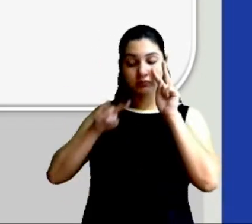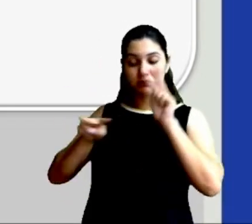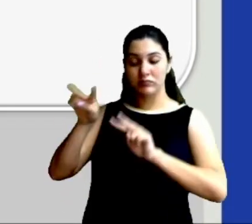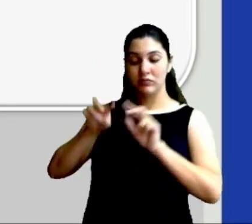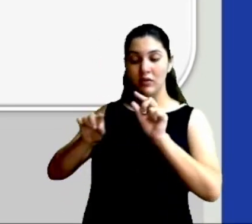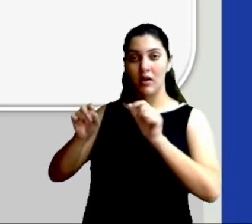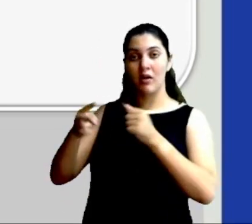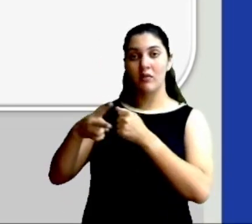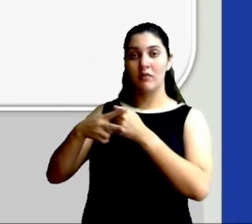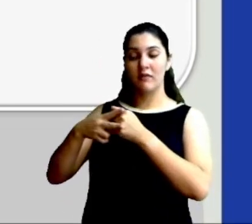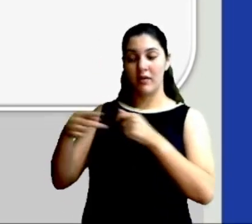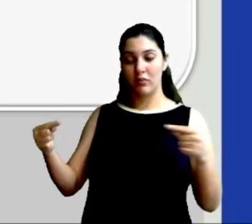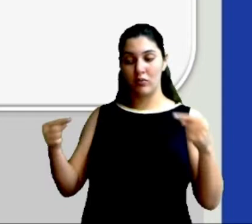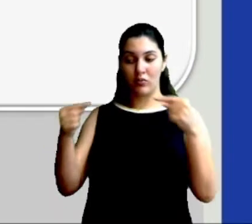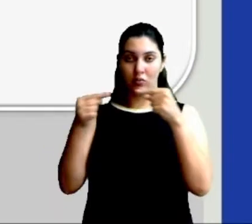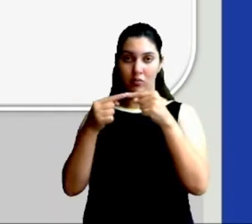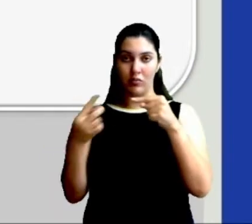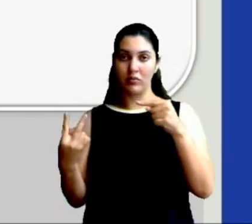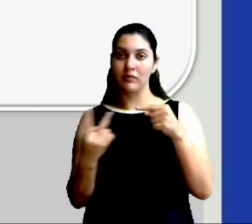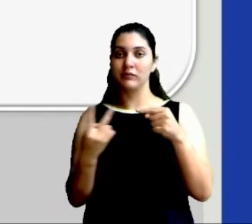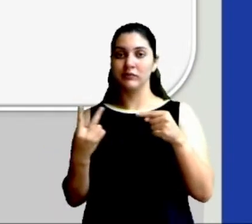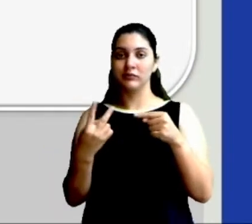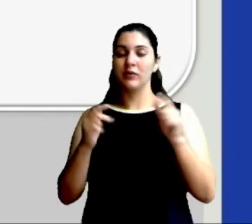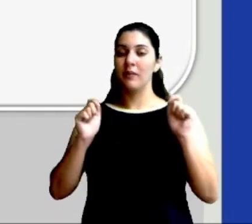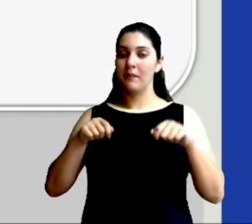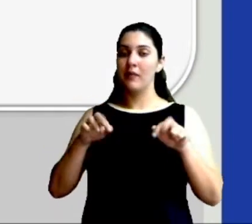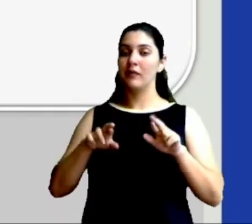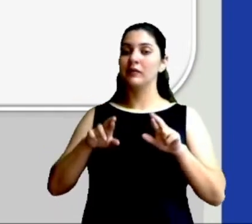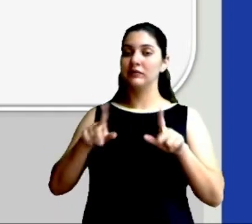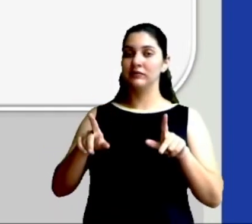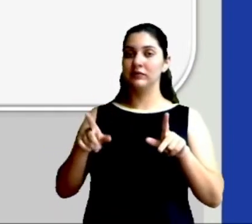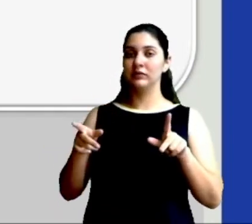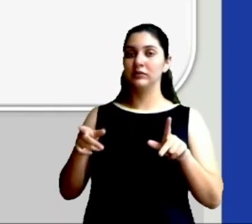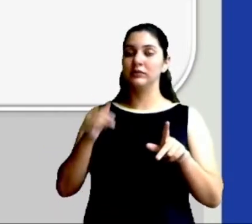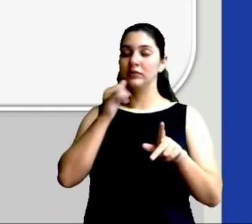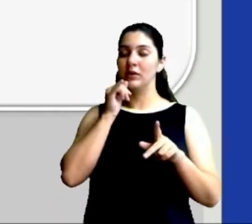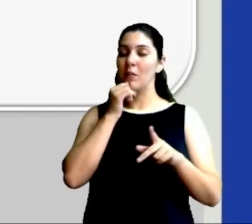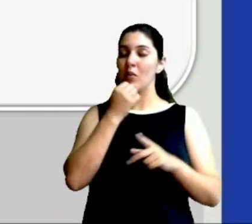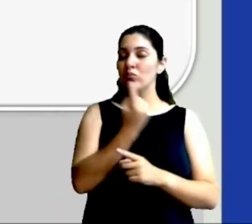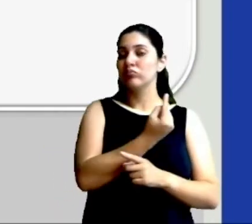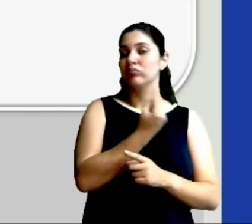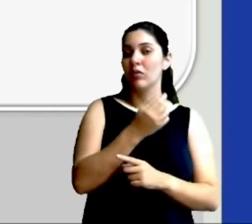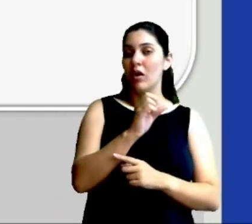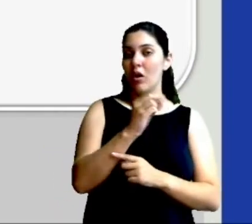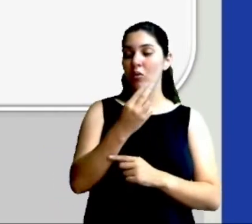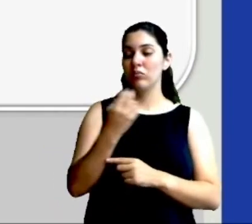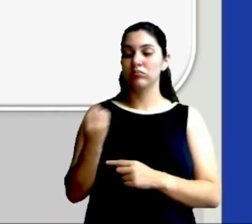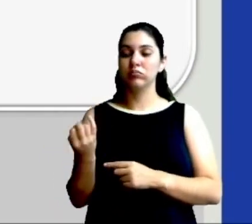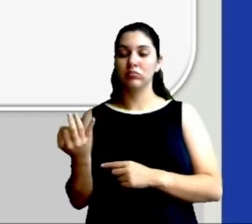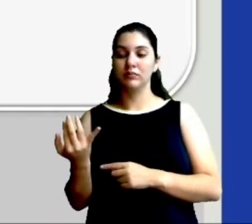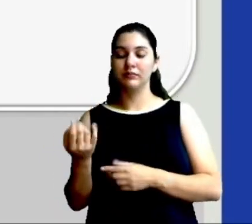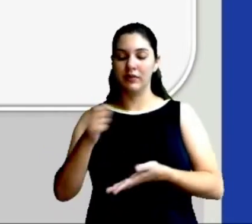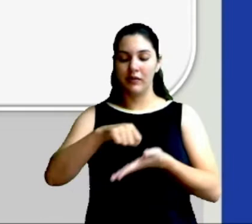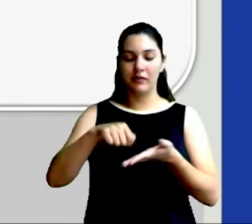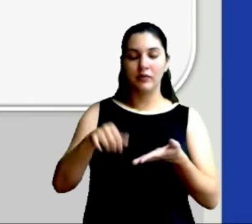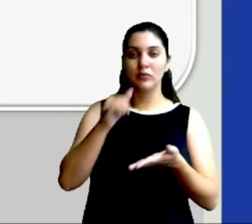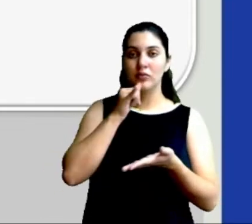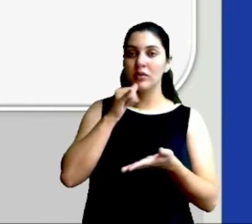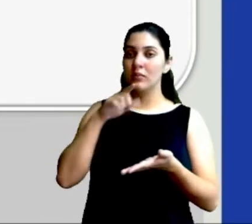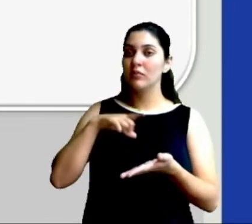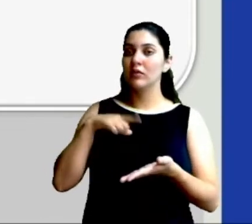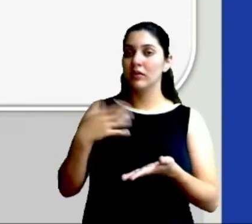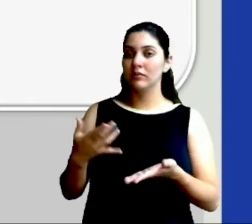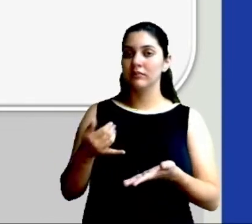olhadinha para o verbo concordar com ele. E aí pode ser que fique no singular ou no plural. Então, nota aí no exemplo que nós